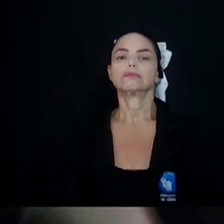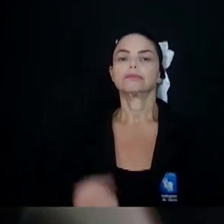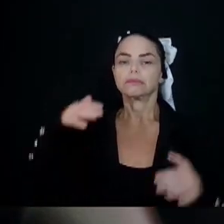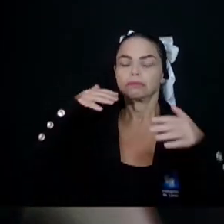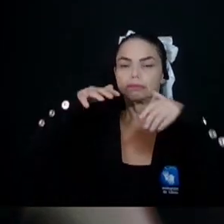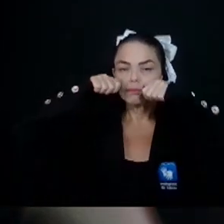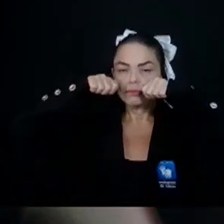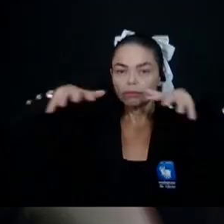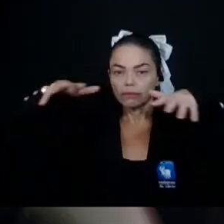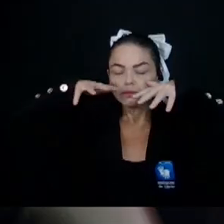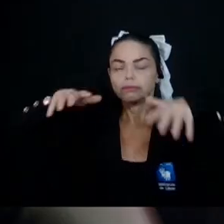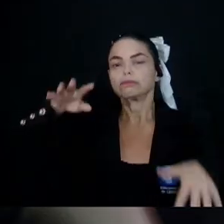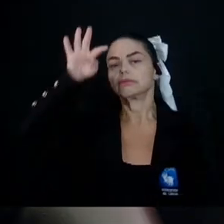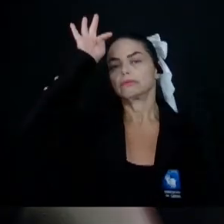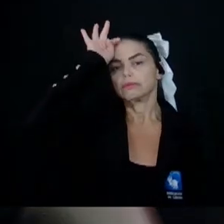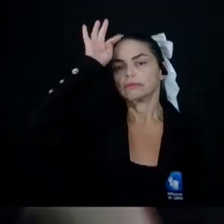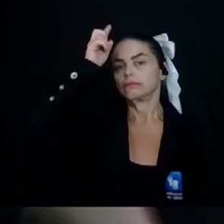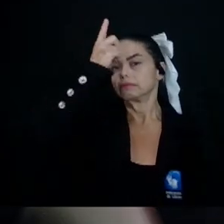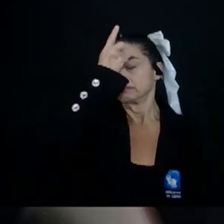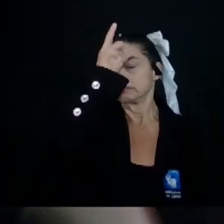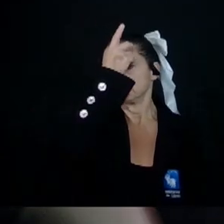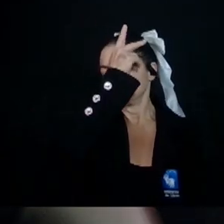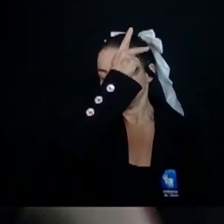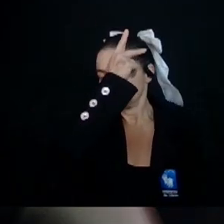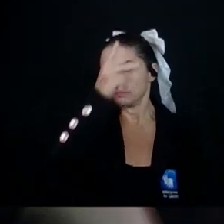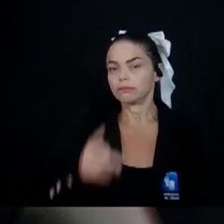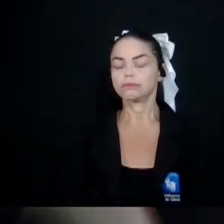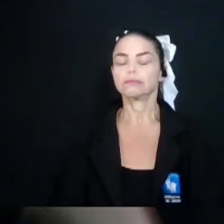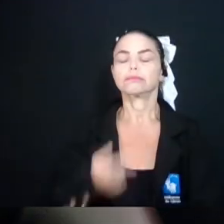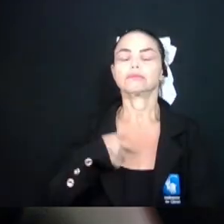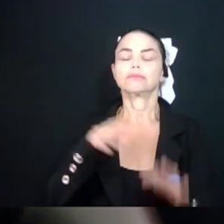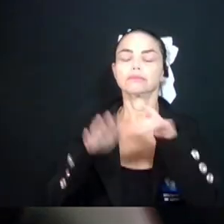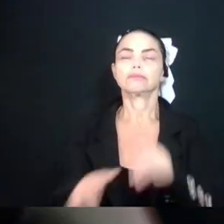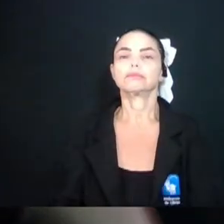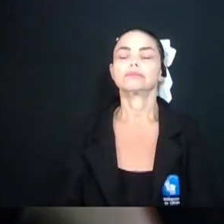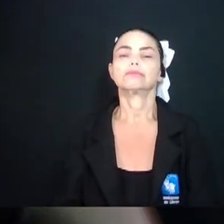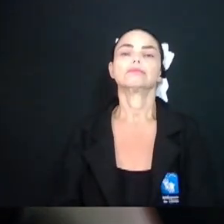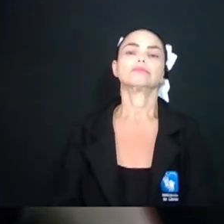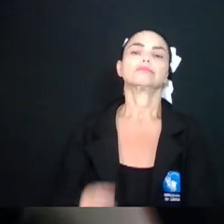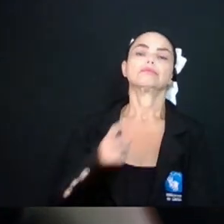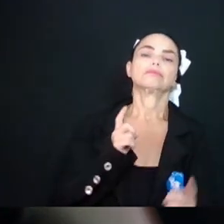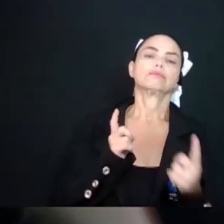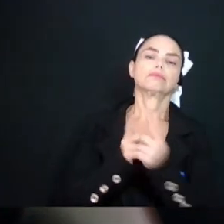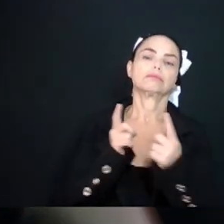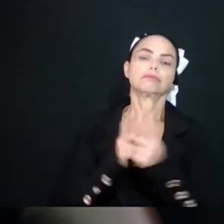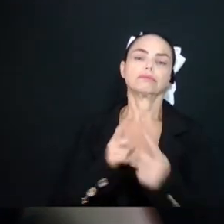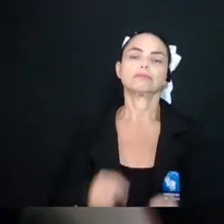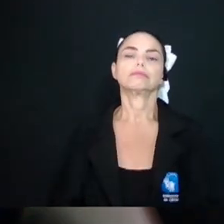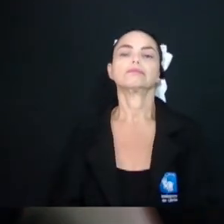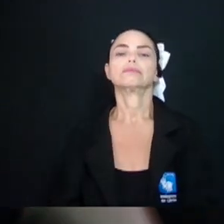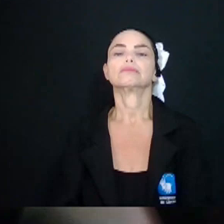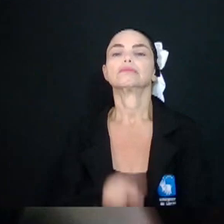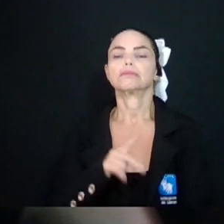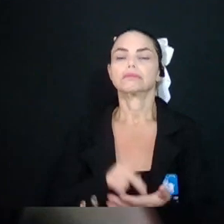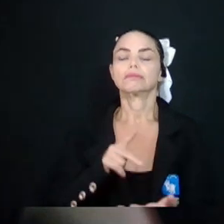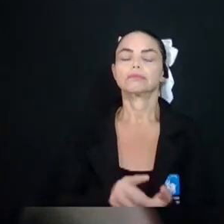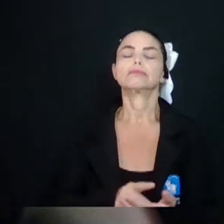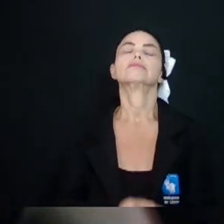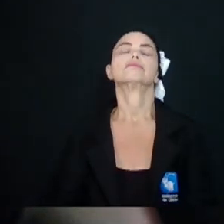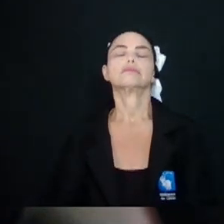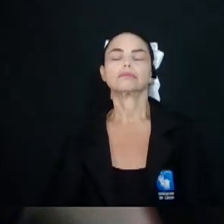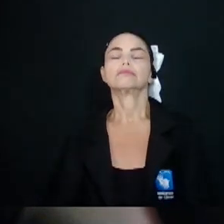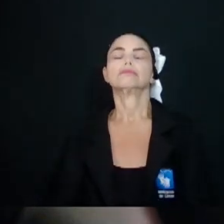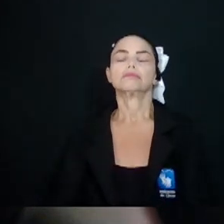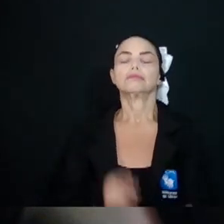e às vezes não é, né? Tem que ter bastante cuidado nessa questão do diagnóstico, mas realmente é por questão do excesso da